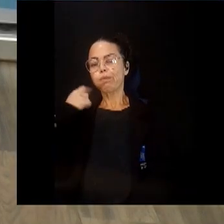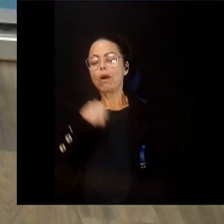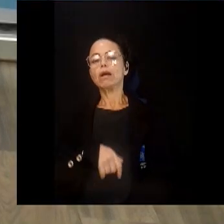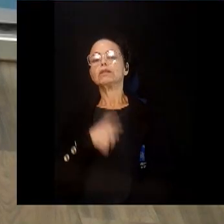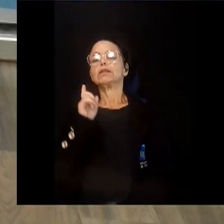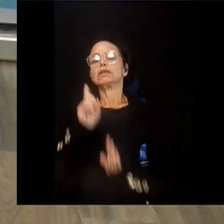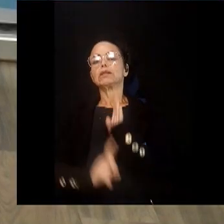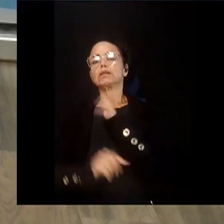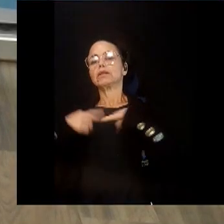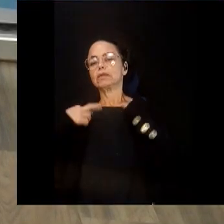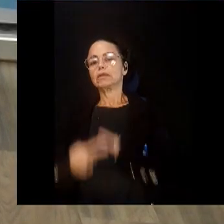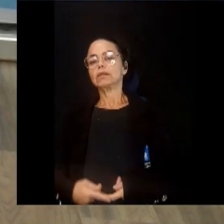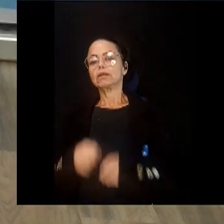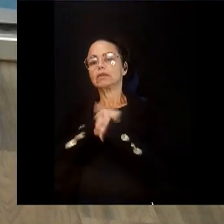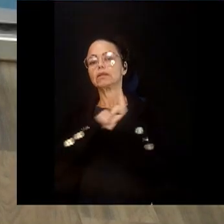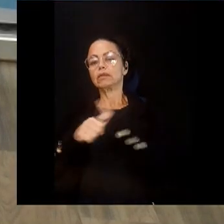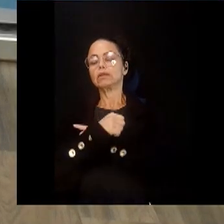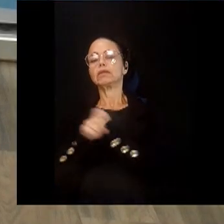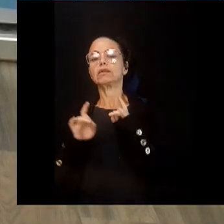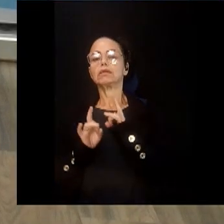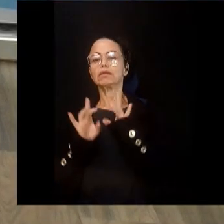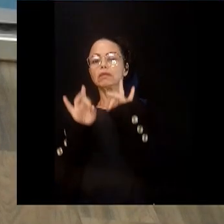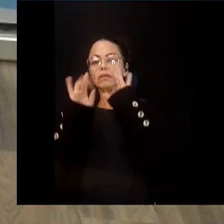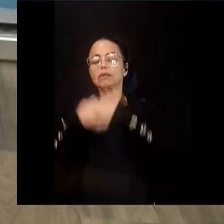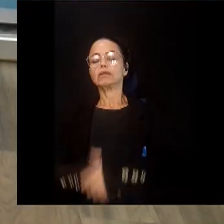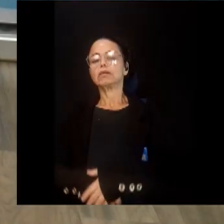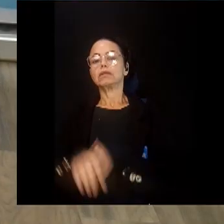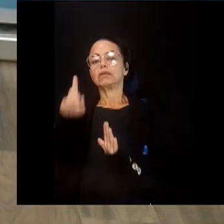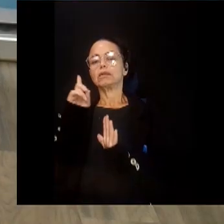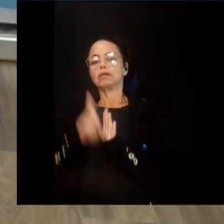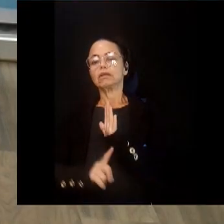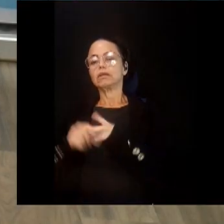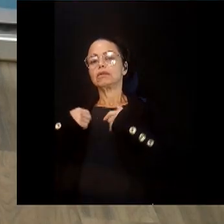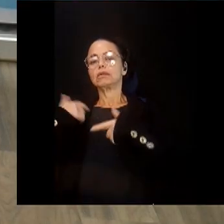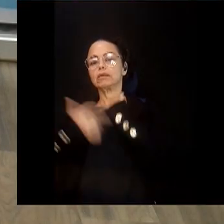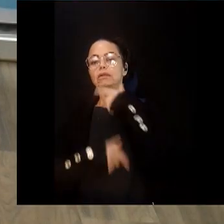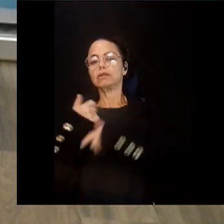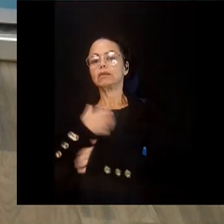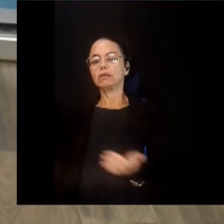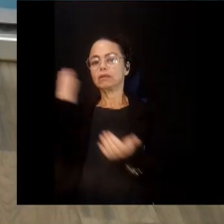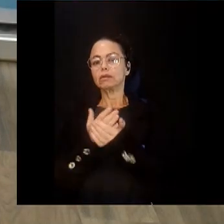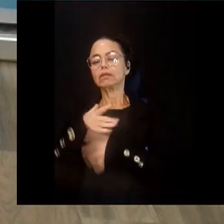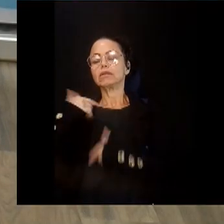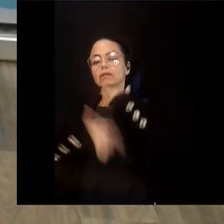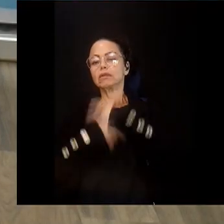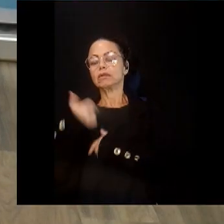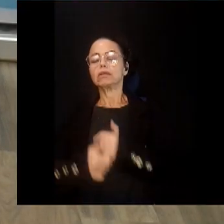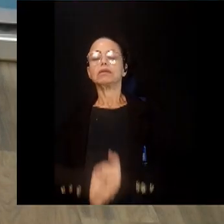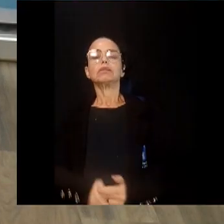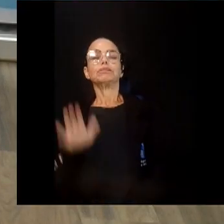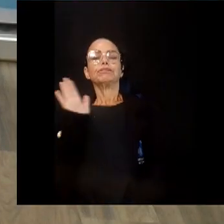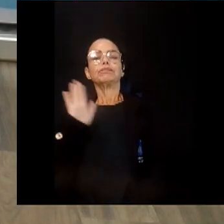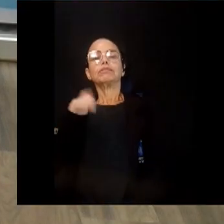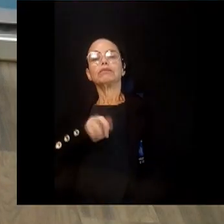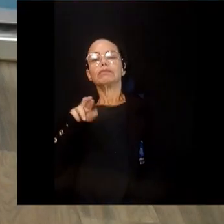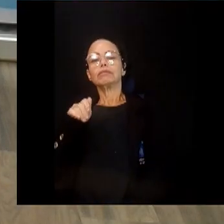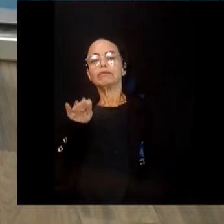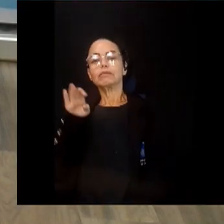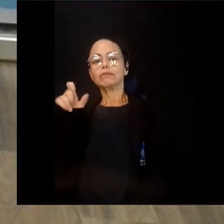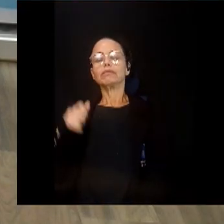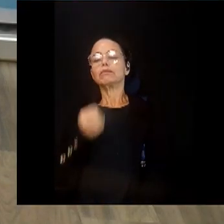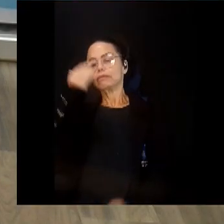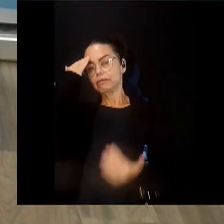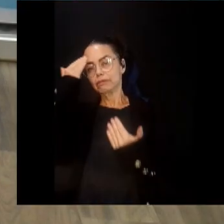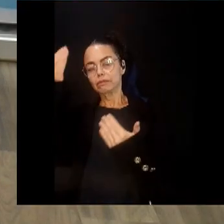e sociais, especializado em direito do trabalho e processo do trabalho. Então, Rafael, primeiramente, muito obrigado